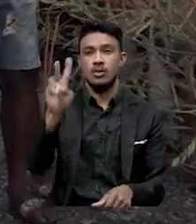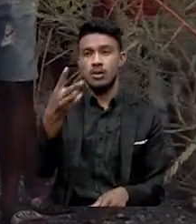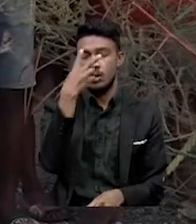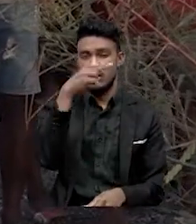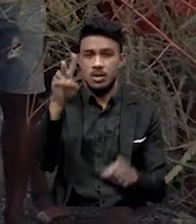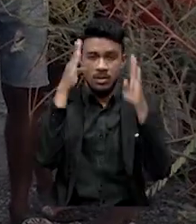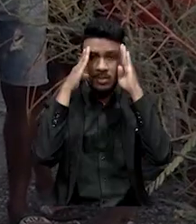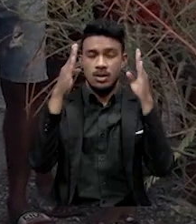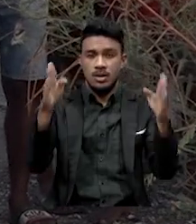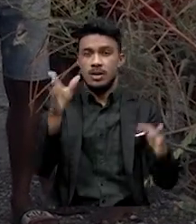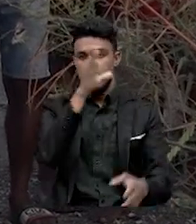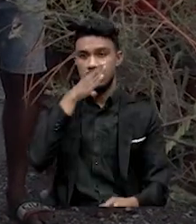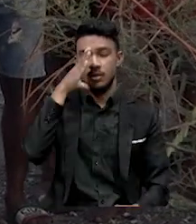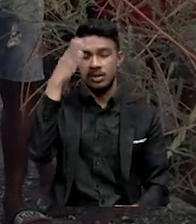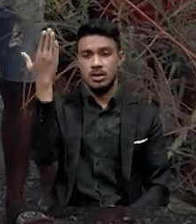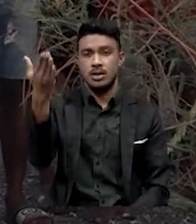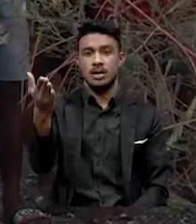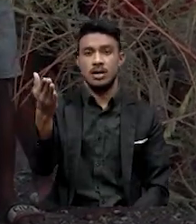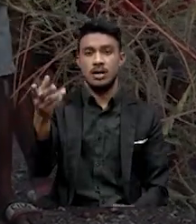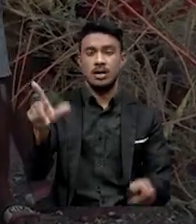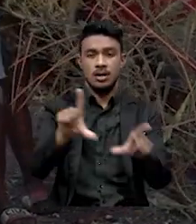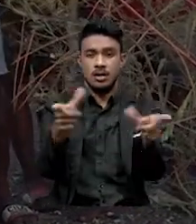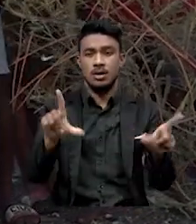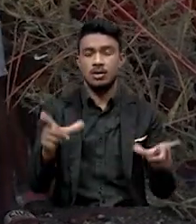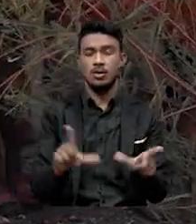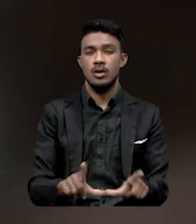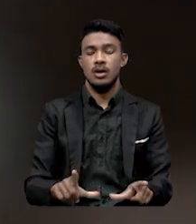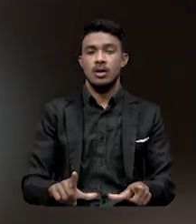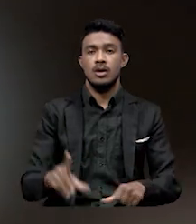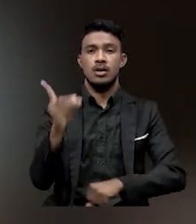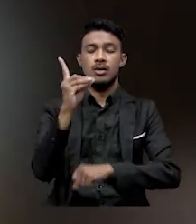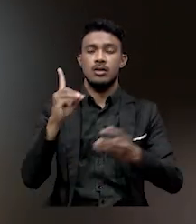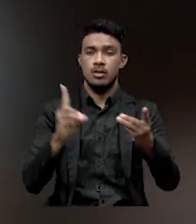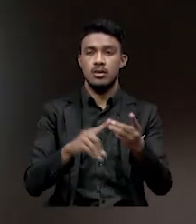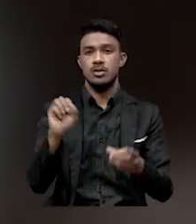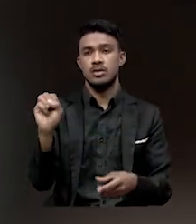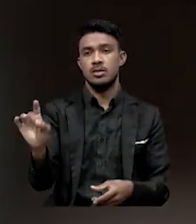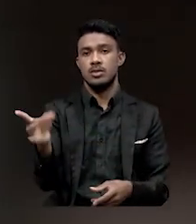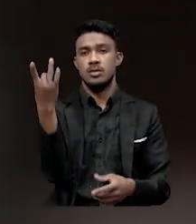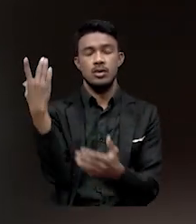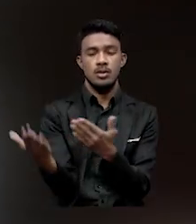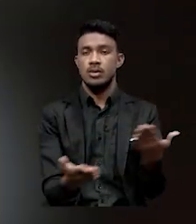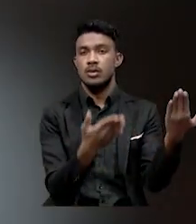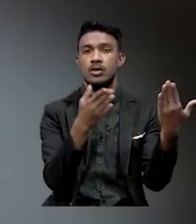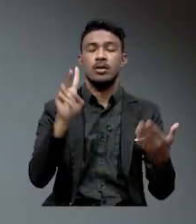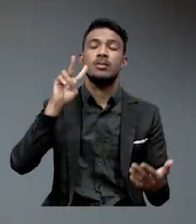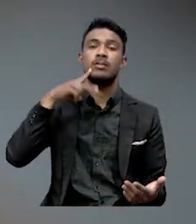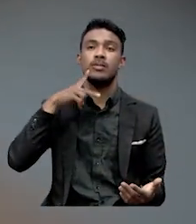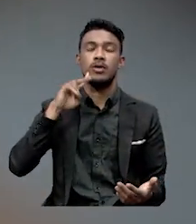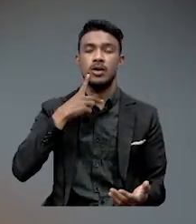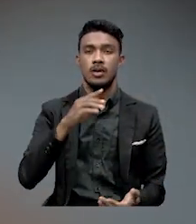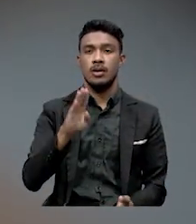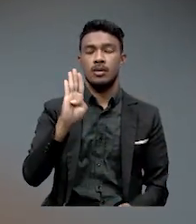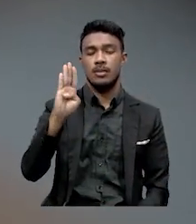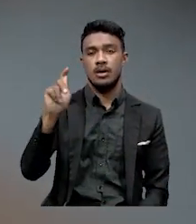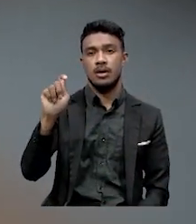ni quintal ia área Lagoa. No ia loron sanure sinualu matebia selori modo ba uma ia BTN 1 odi